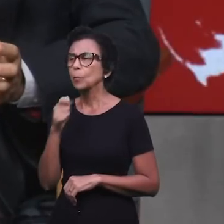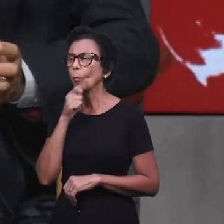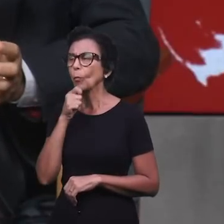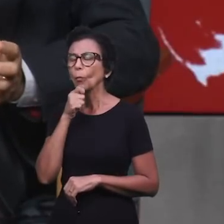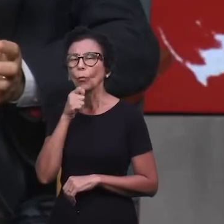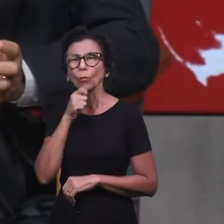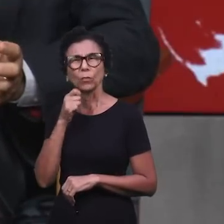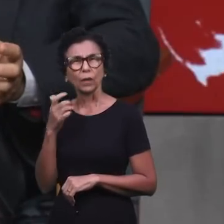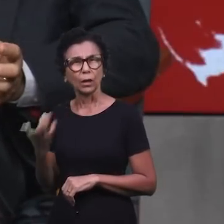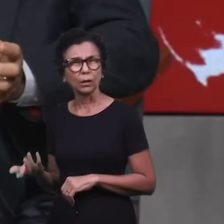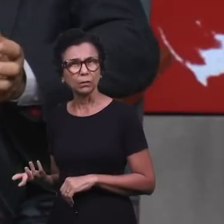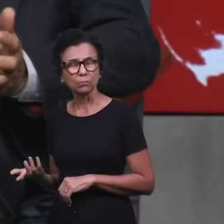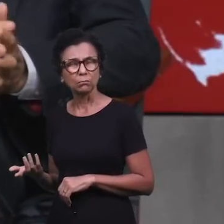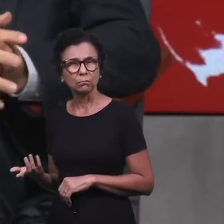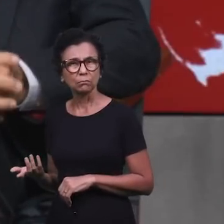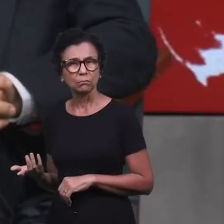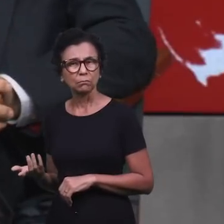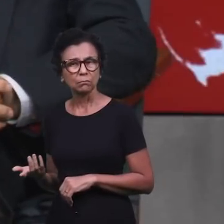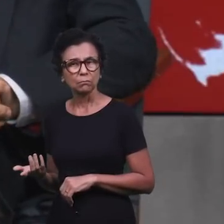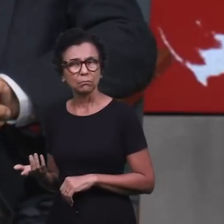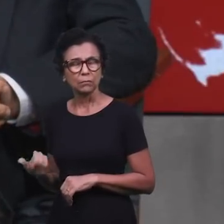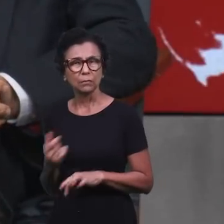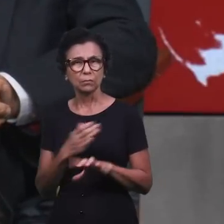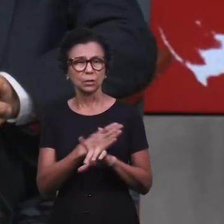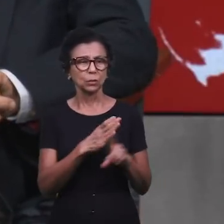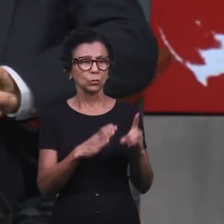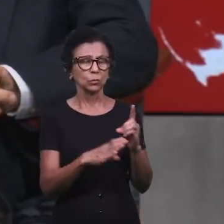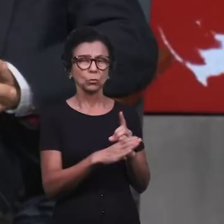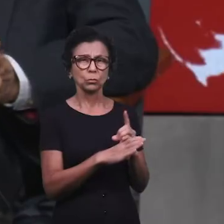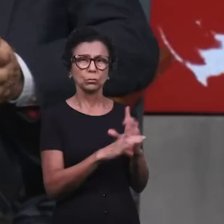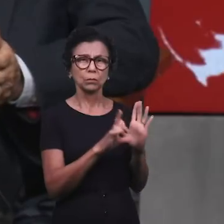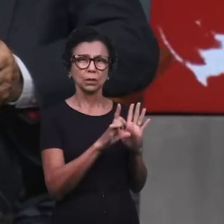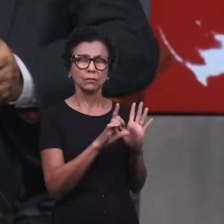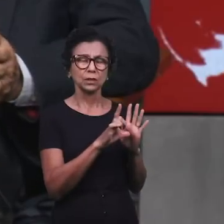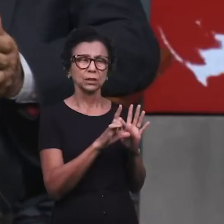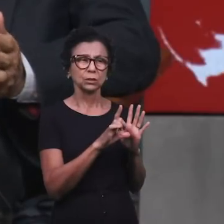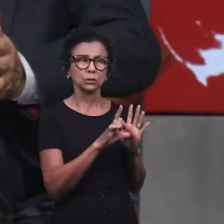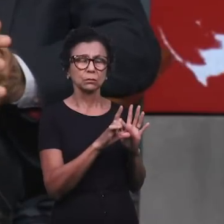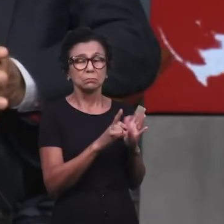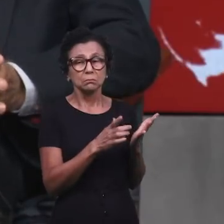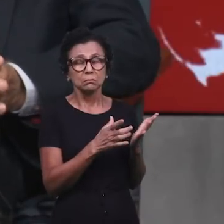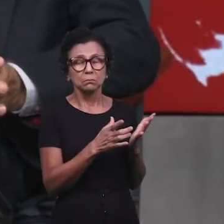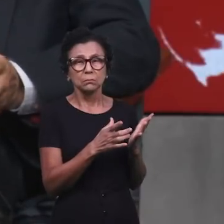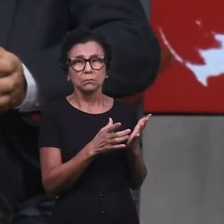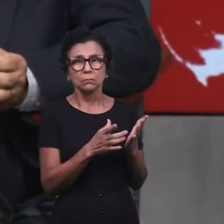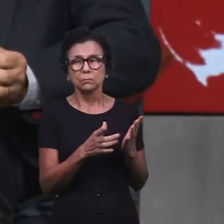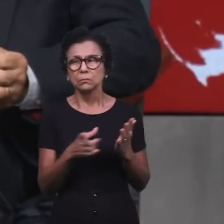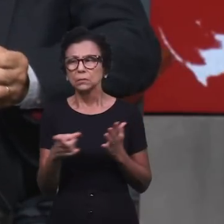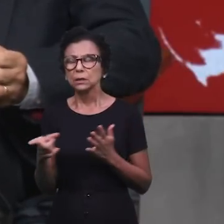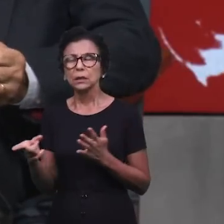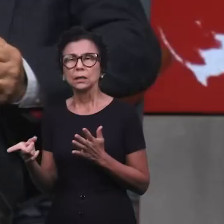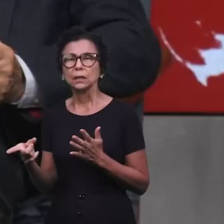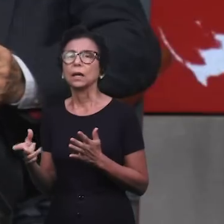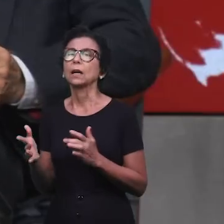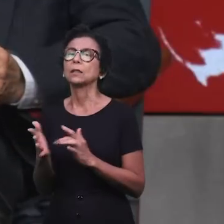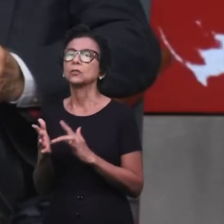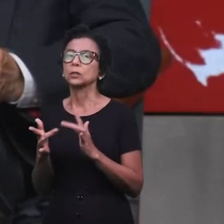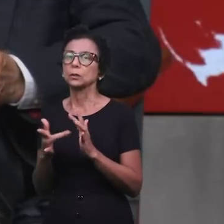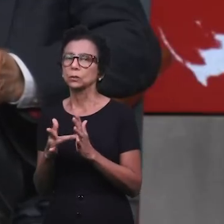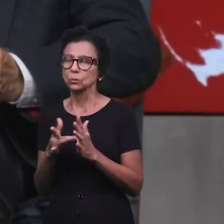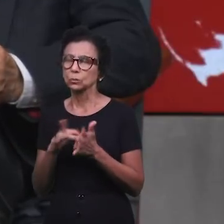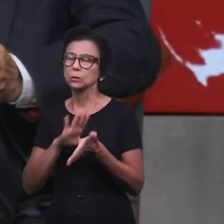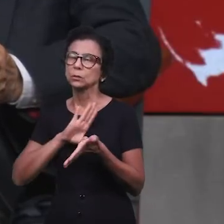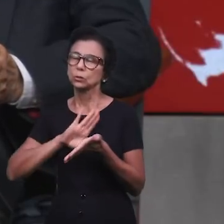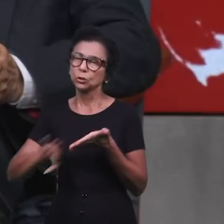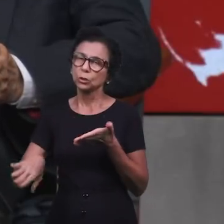do culto levítico, tinha ervas amargosas. Mas aonde estão as ervas amargosas? Ele tirou as ervas